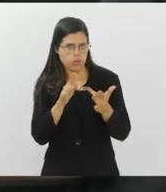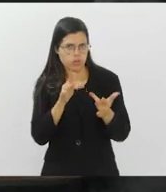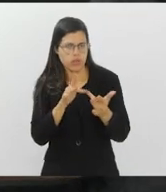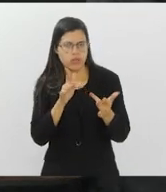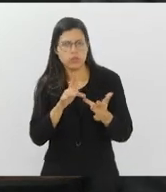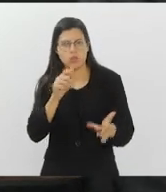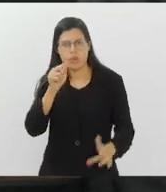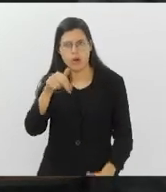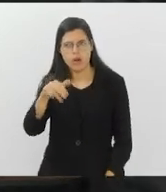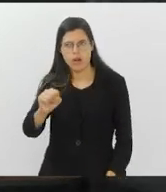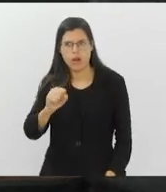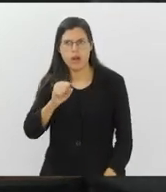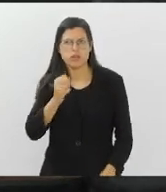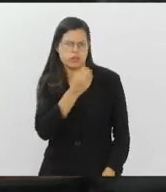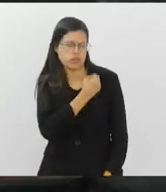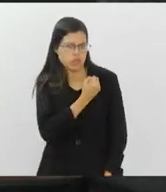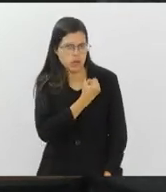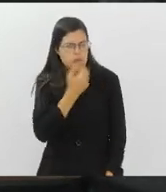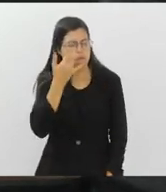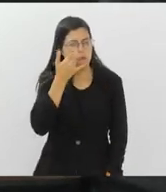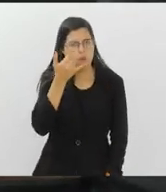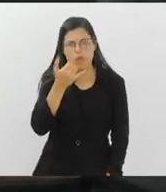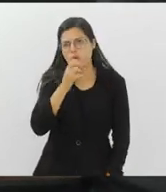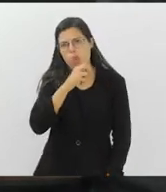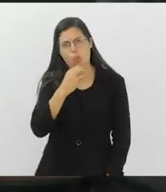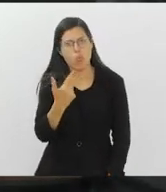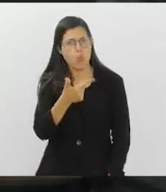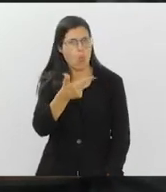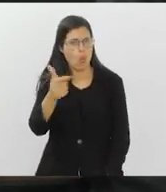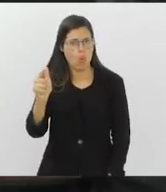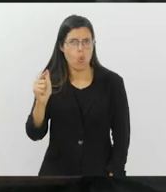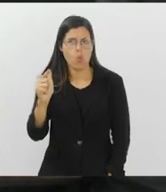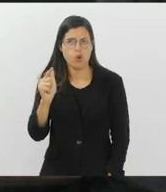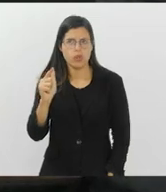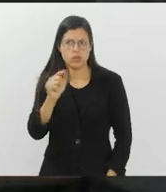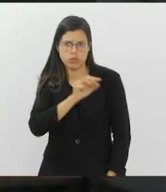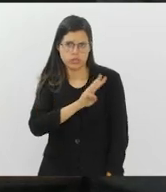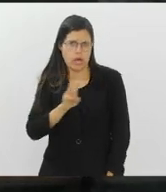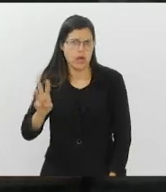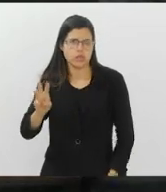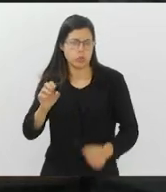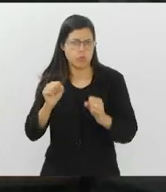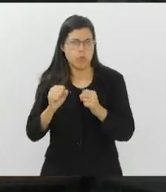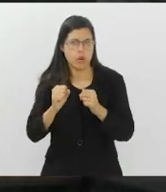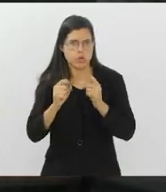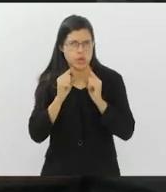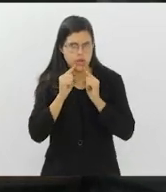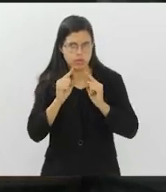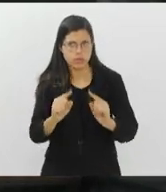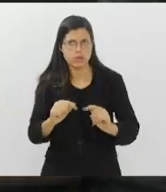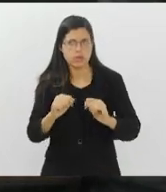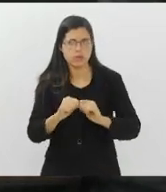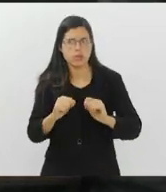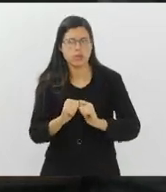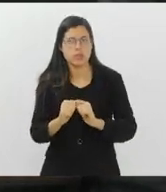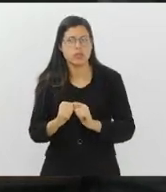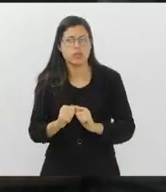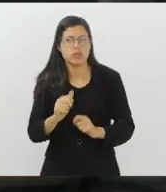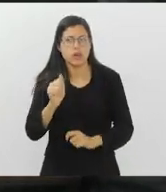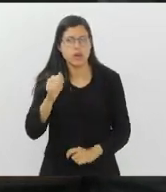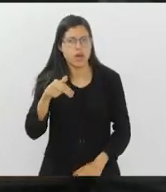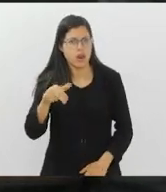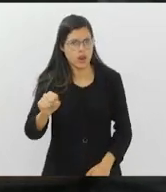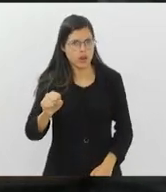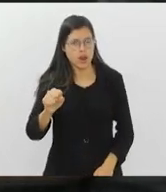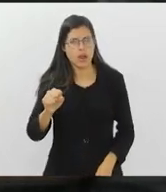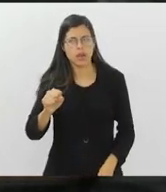seja através do 0800, seja através de outros canais, que você tem o próprio site que pode fazer essa reclamação, a operadora automaticamente,